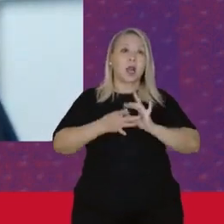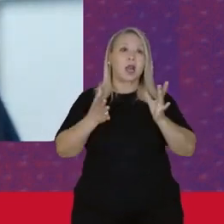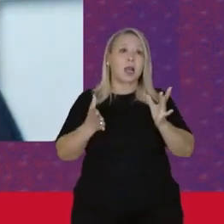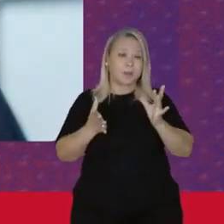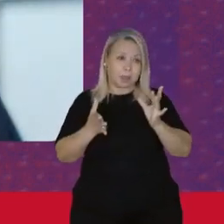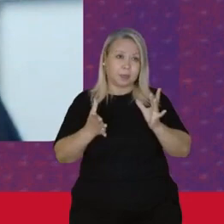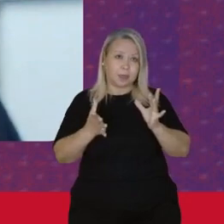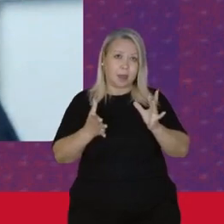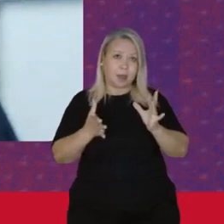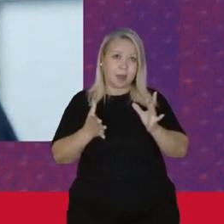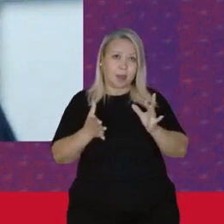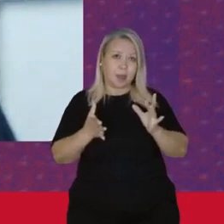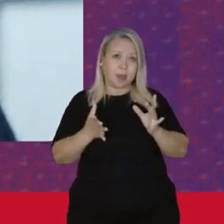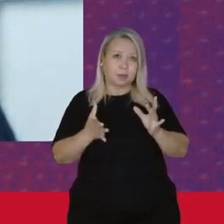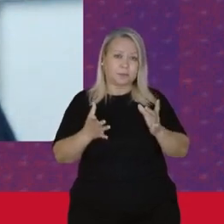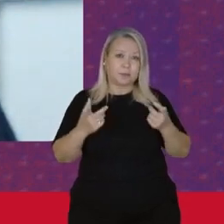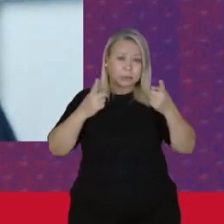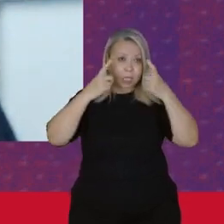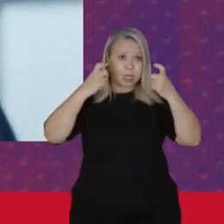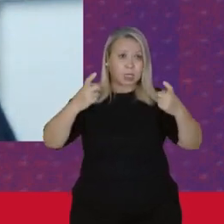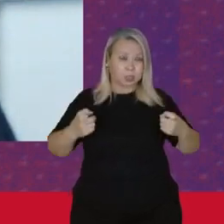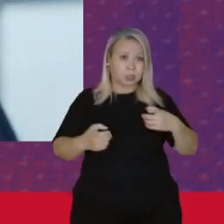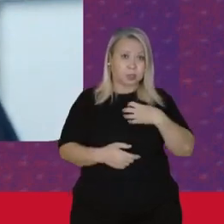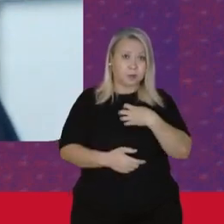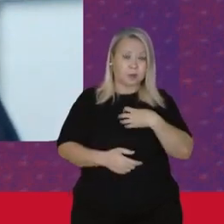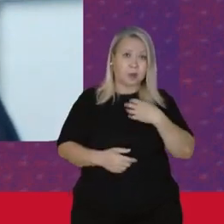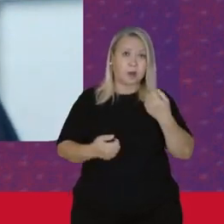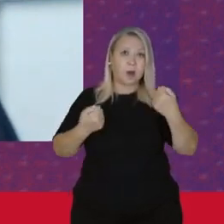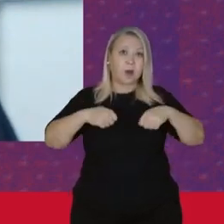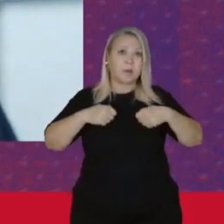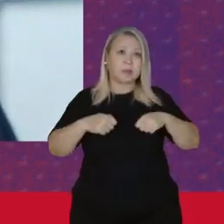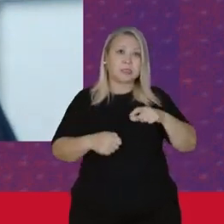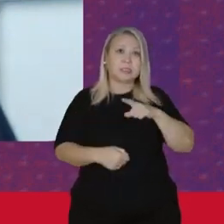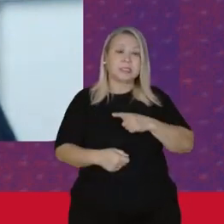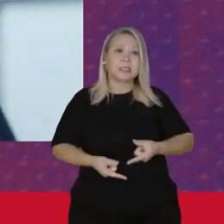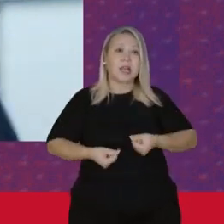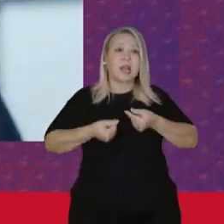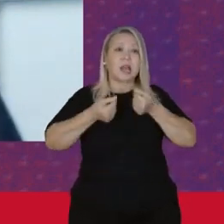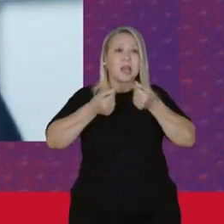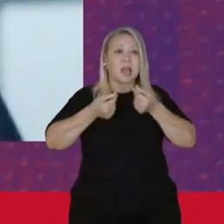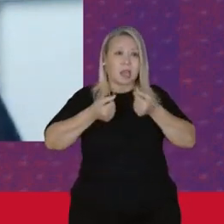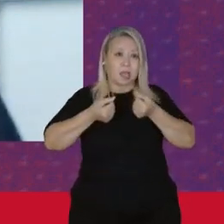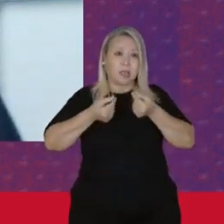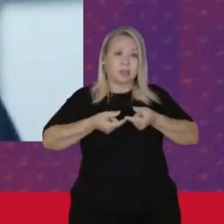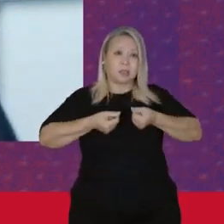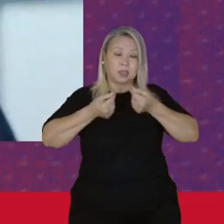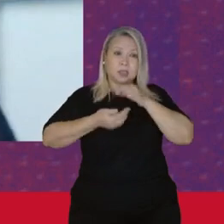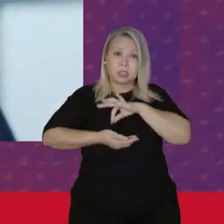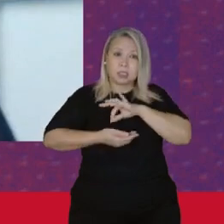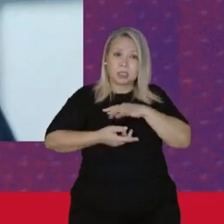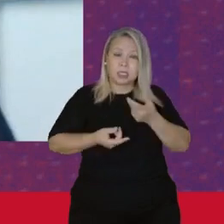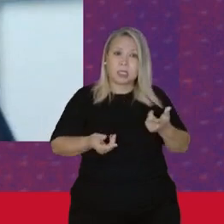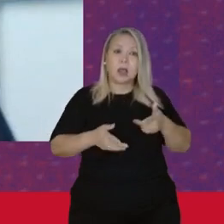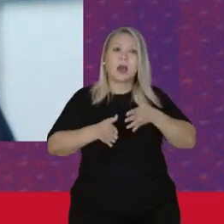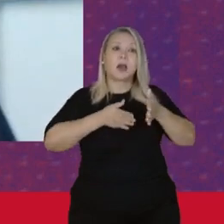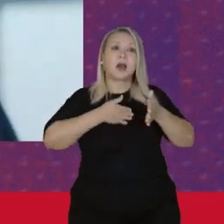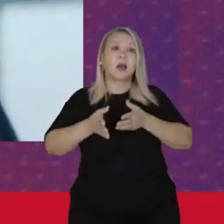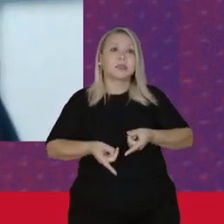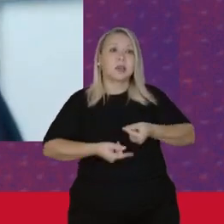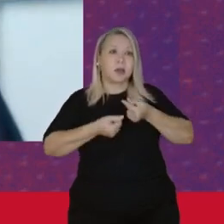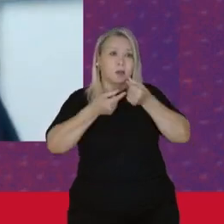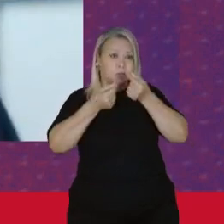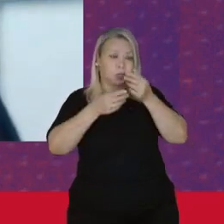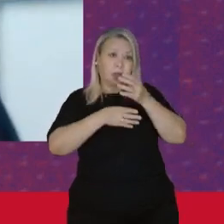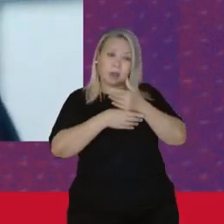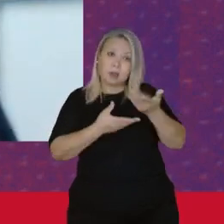libertarmos de uma situação de violência, a gente precisa ter renda. A gente precisa ter acesso à renda, né?